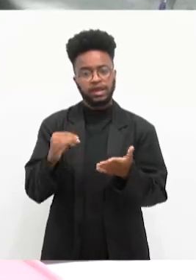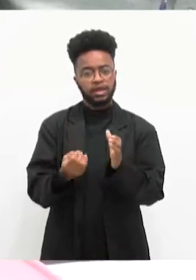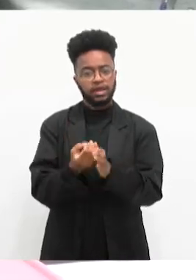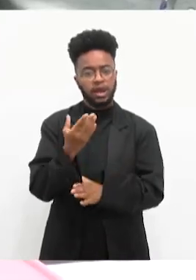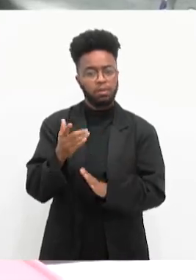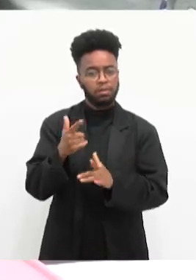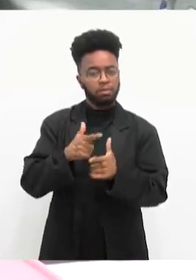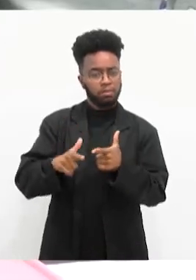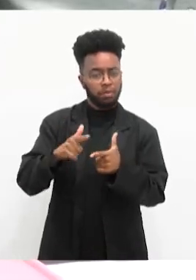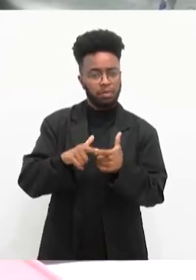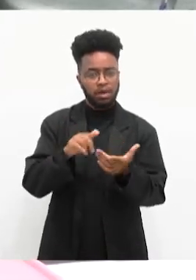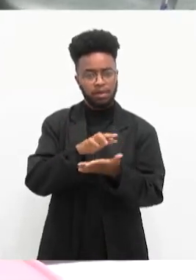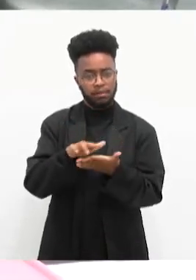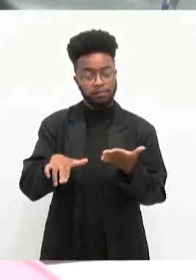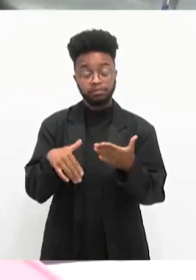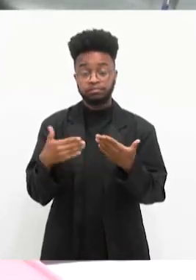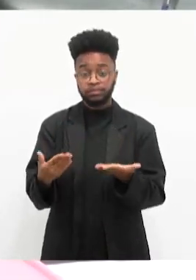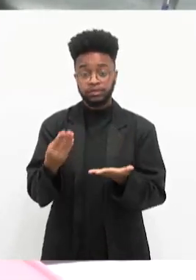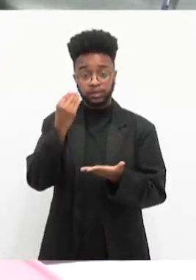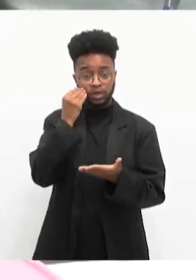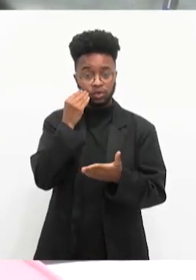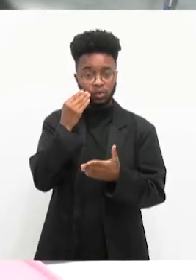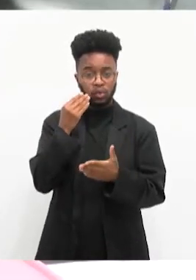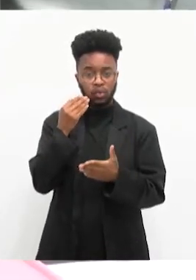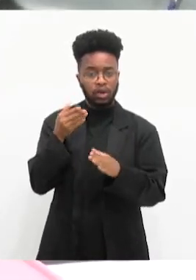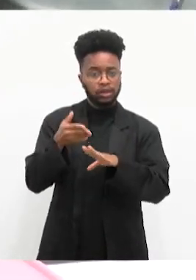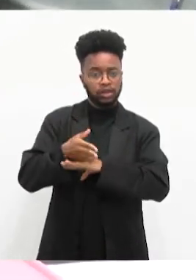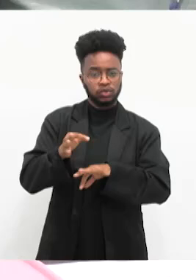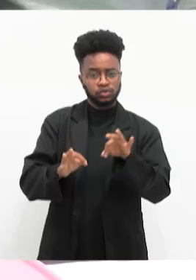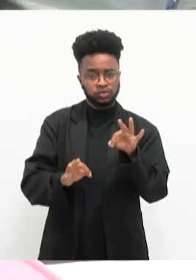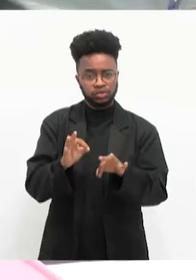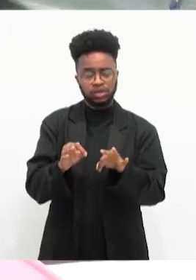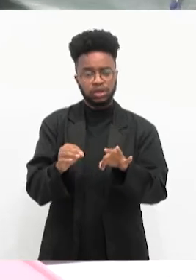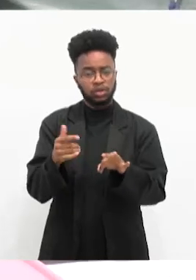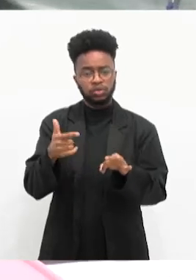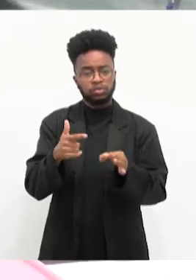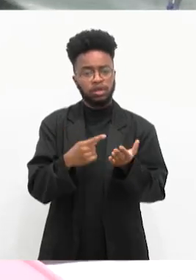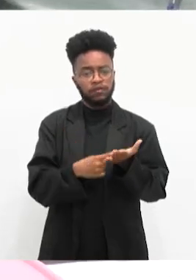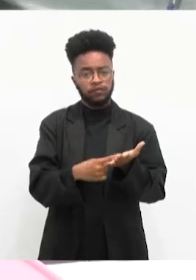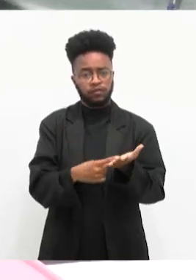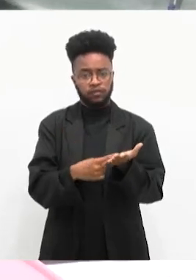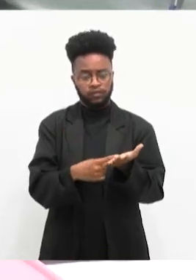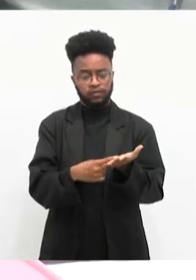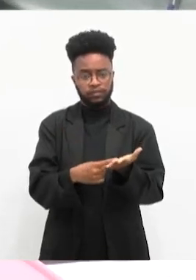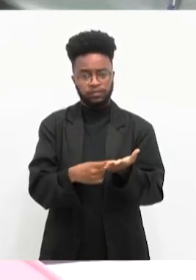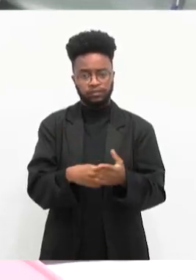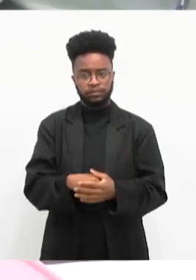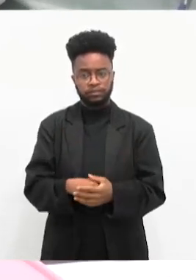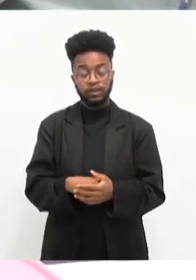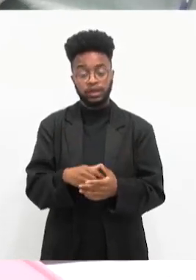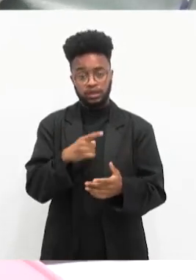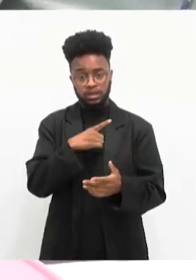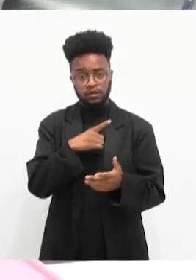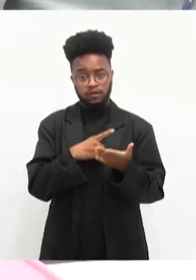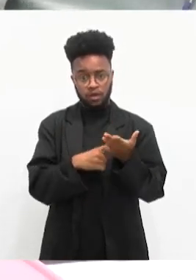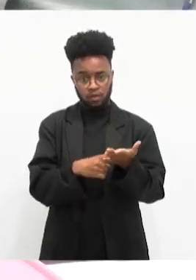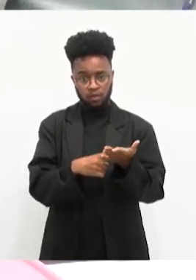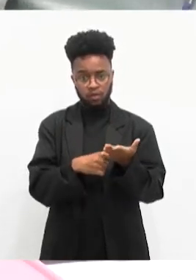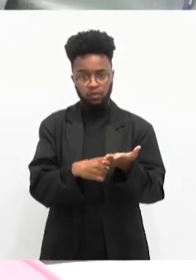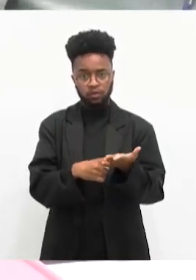então ele quis entrar na justiça, etc. Então teve um acordo. Teve um